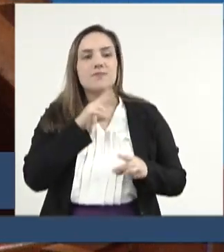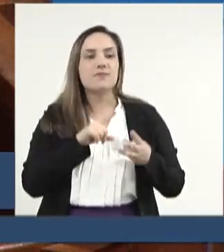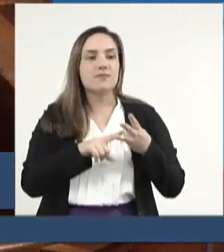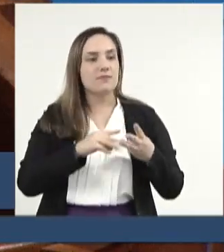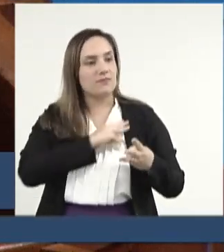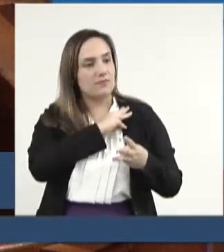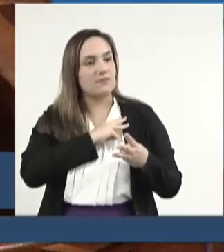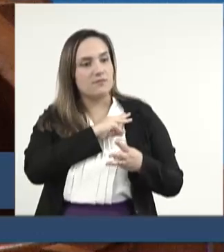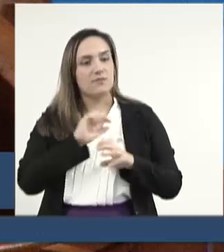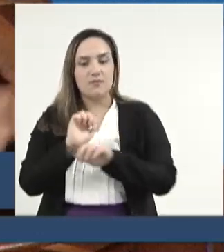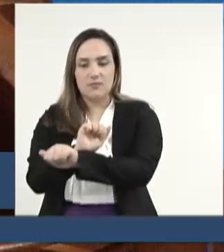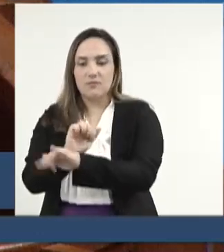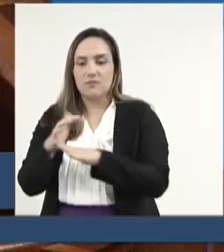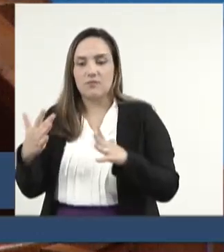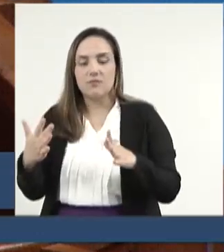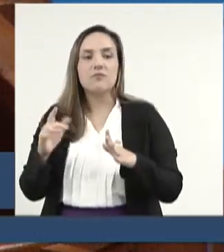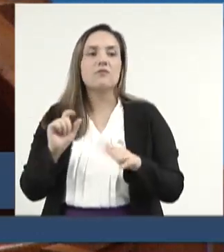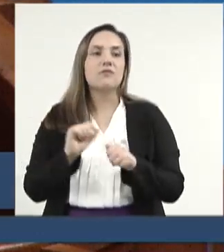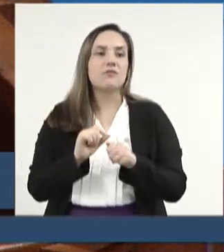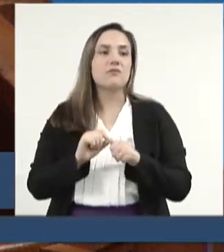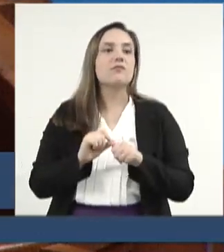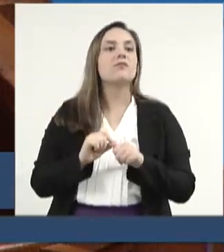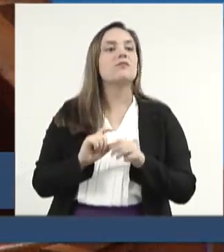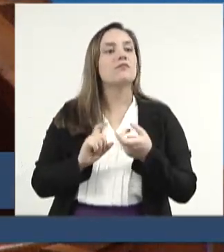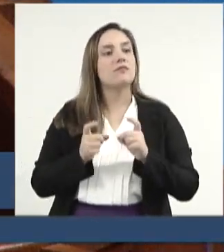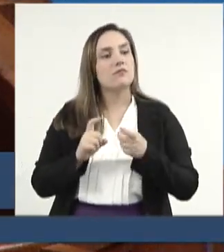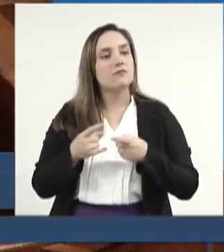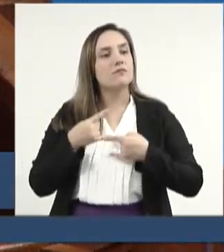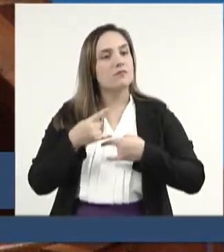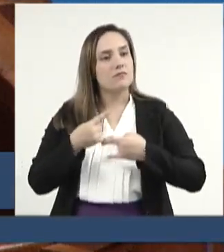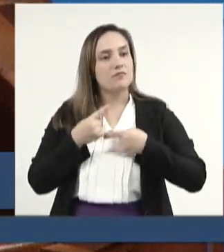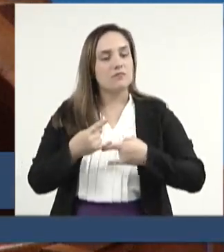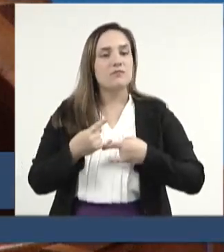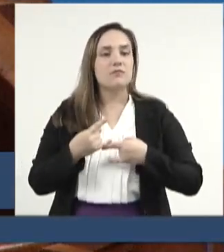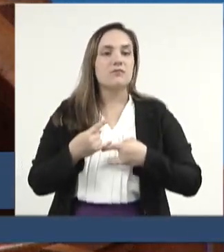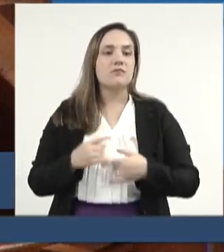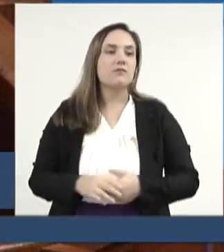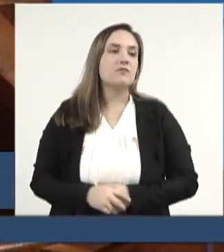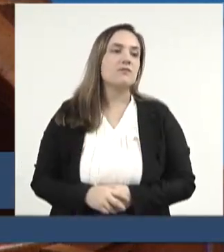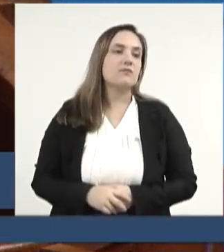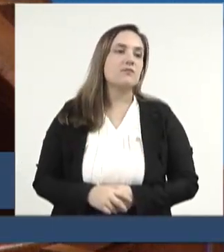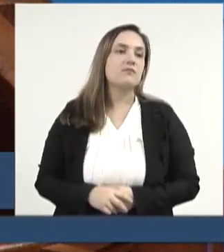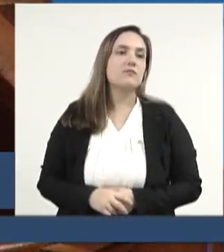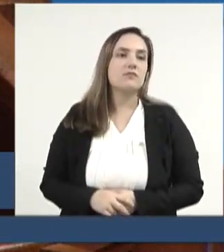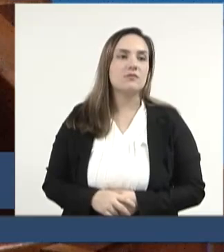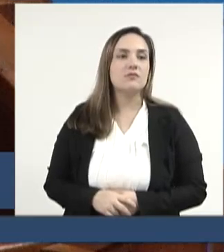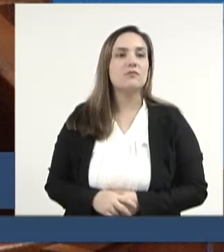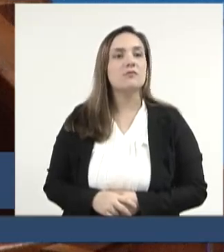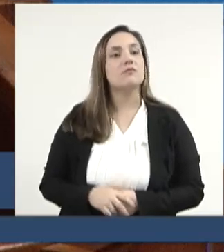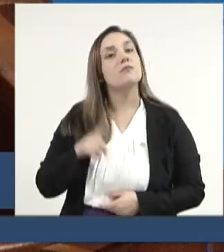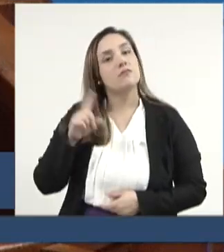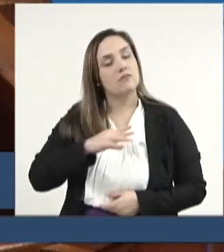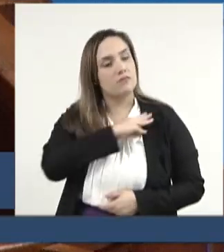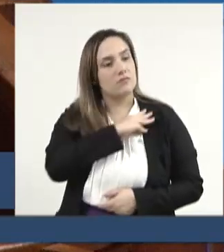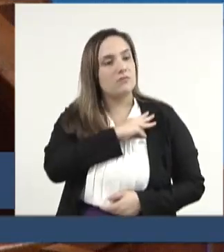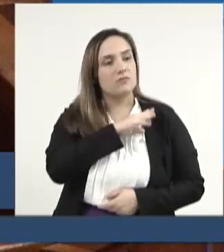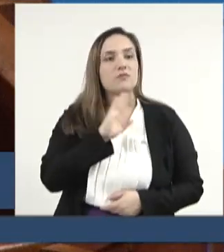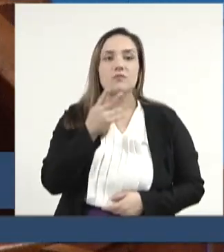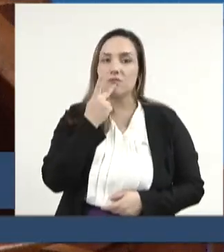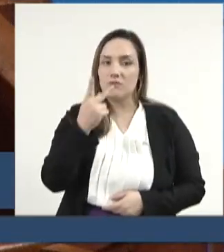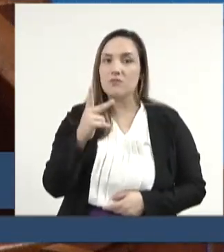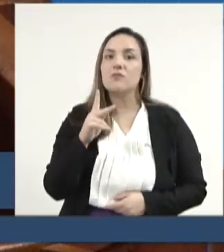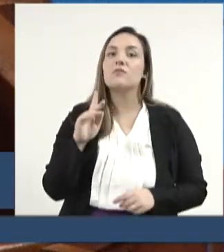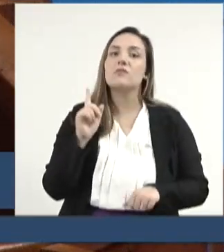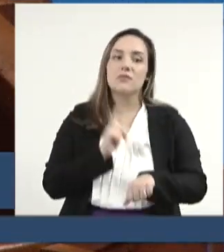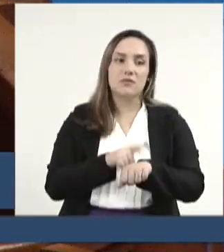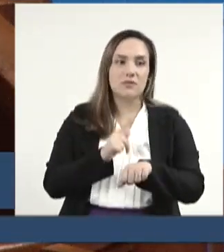Agricultura, atendeu numa reunião virtual, e nessa reunião virtual o ministro se comprometeu em 15